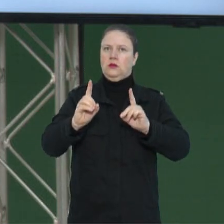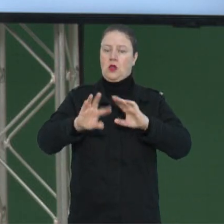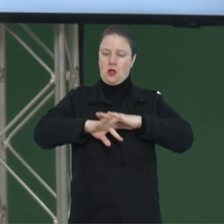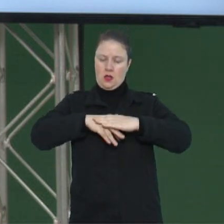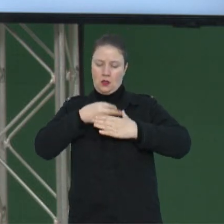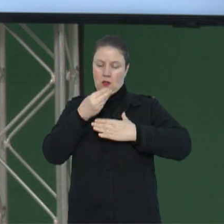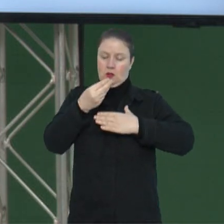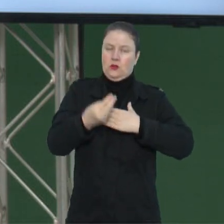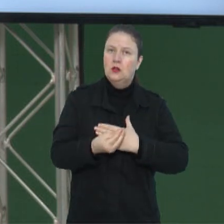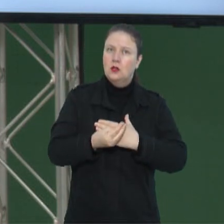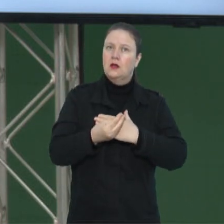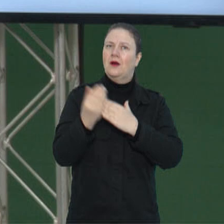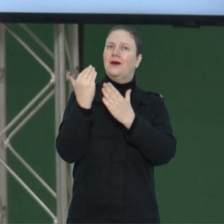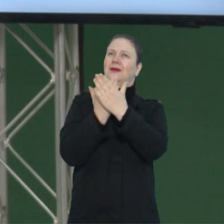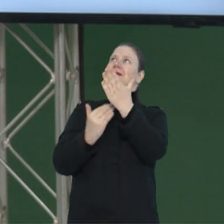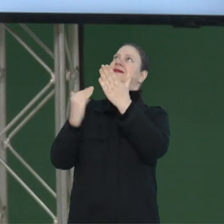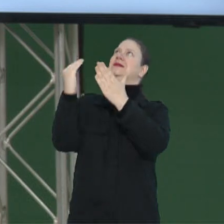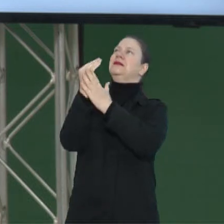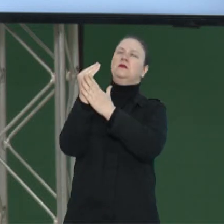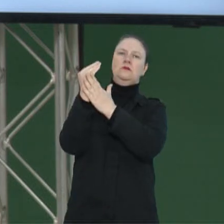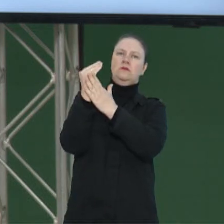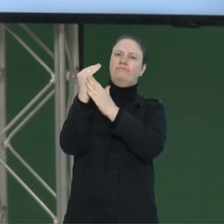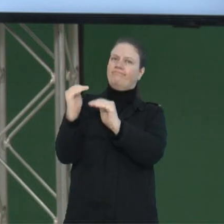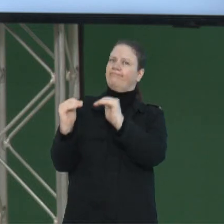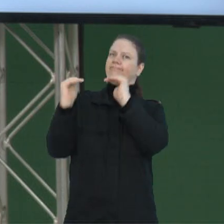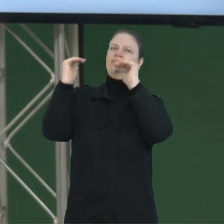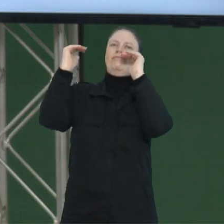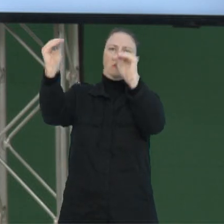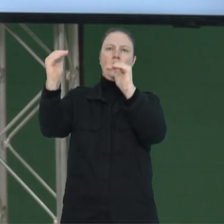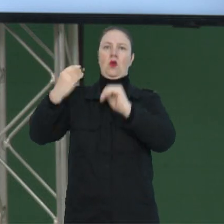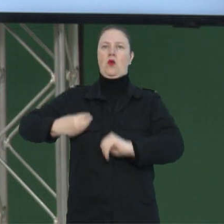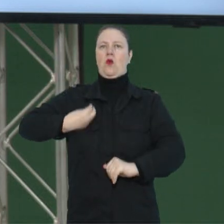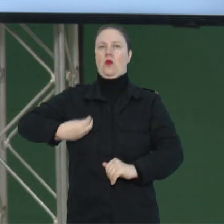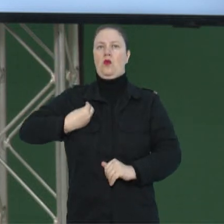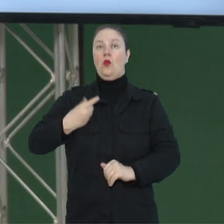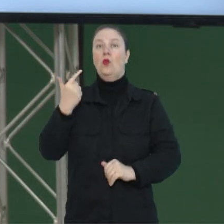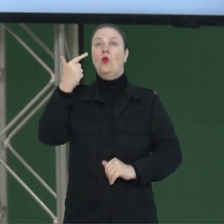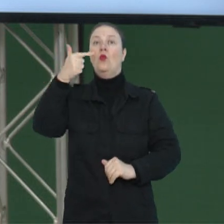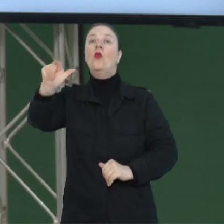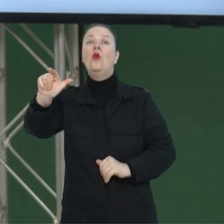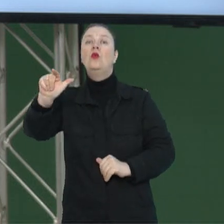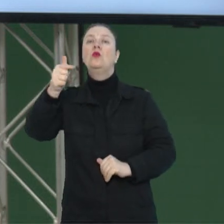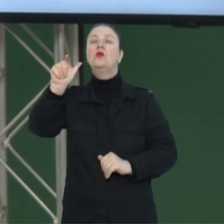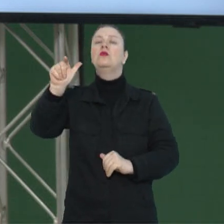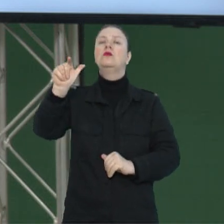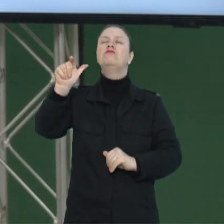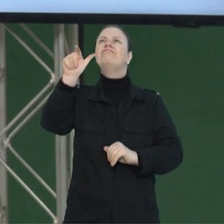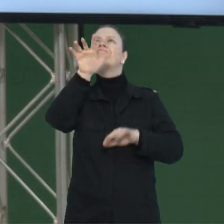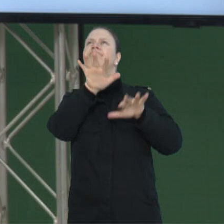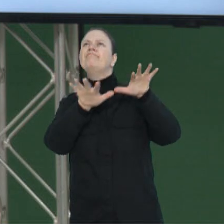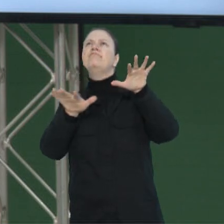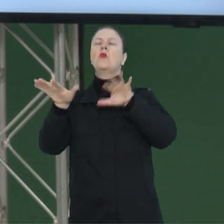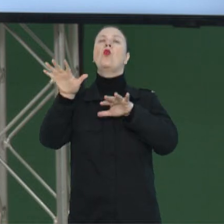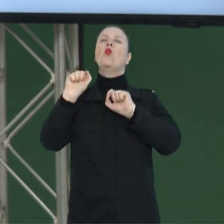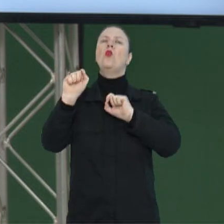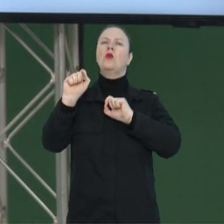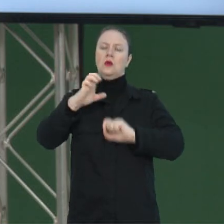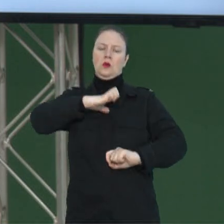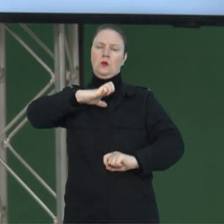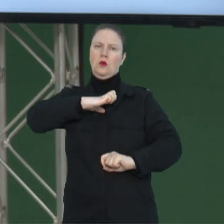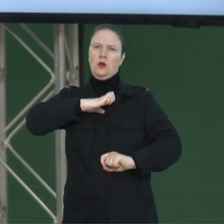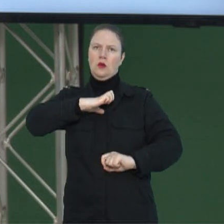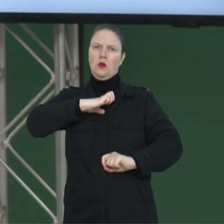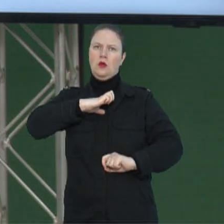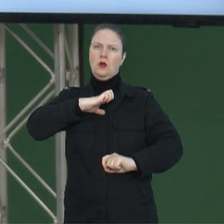finalidade transcendente, ou seja, que transcende a nossa vida para um outro mundo, um outro plano, né? Uma ética,